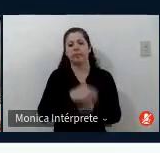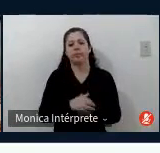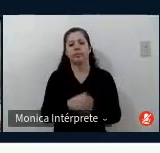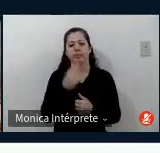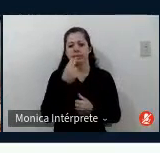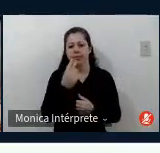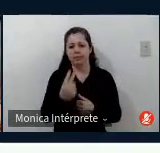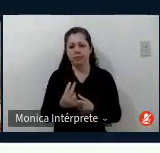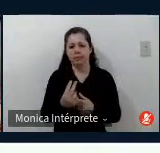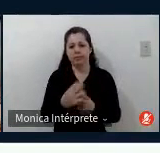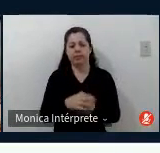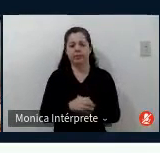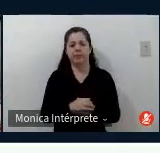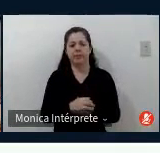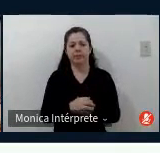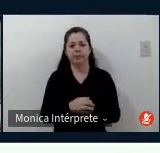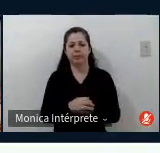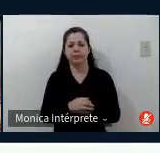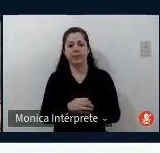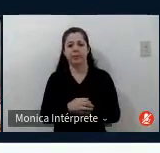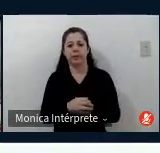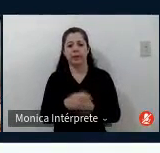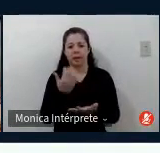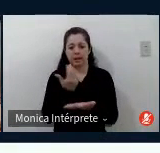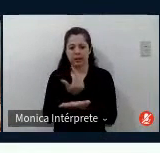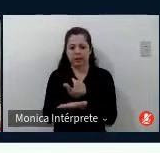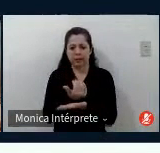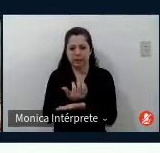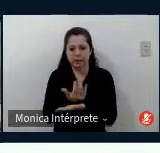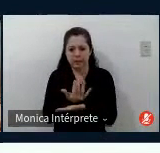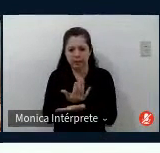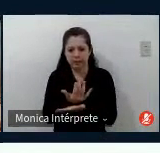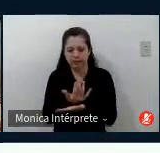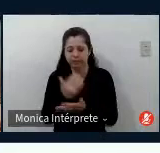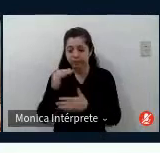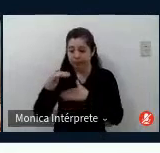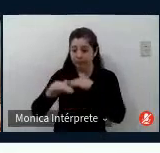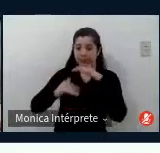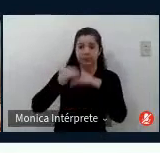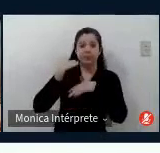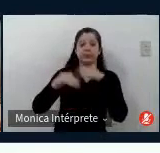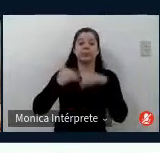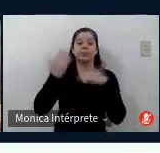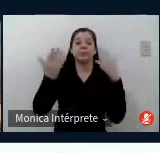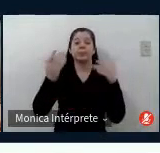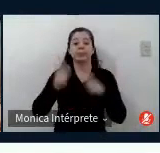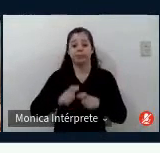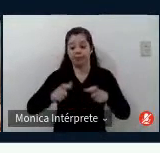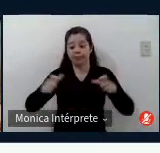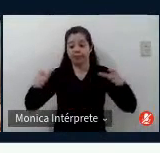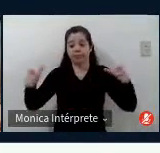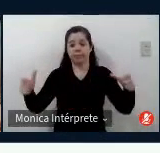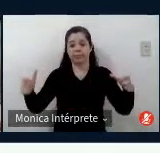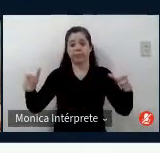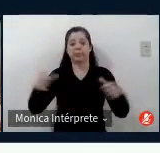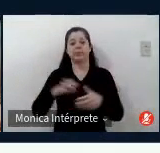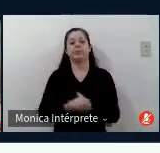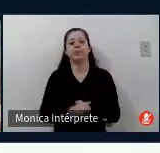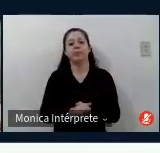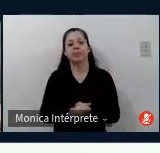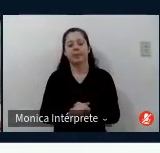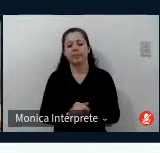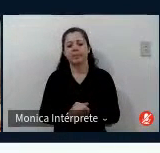criar esse campo, né, da interdisciplinaridade, né, podendo também tornar mais significativa